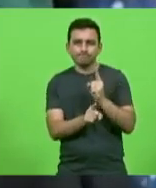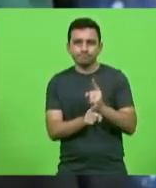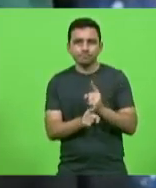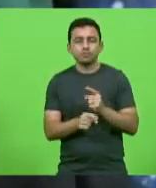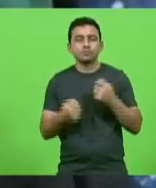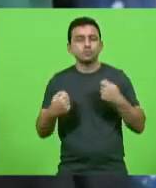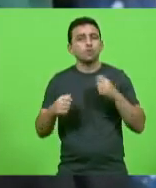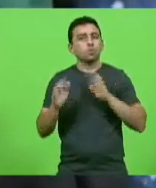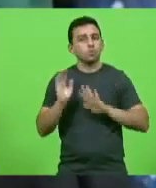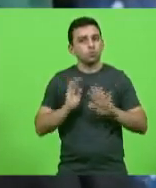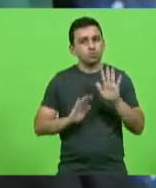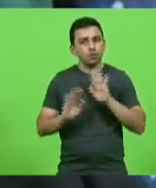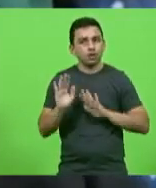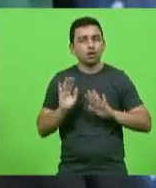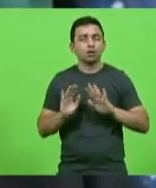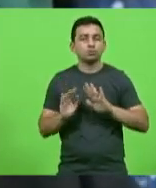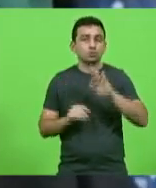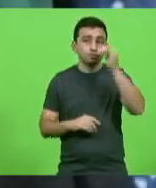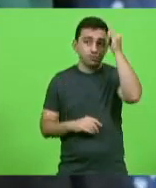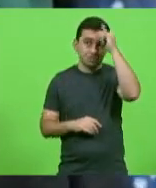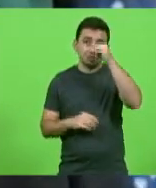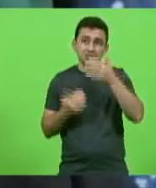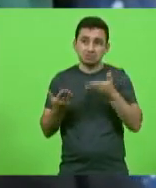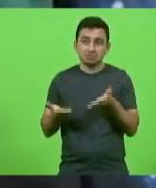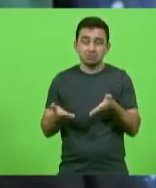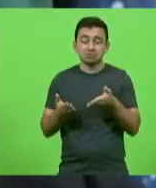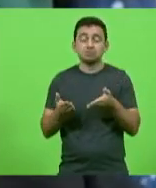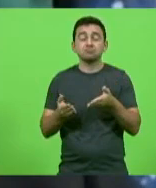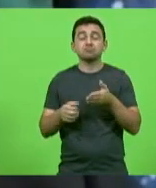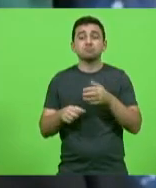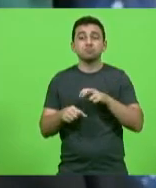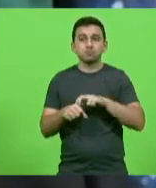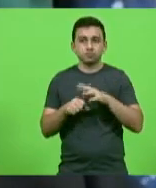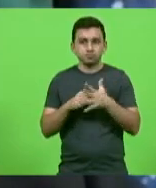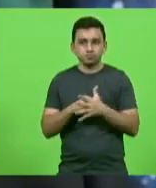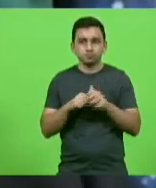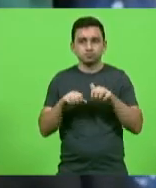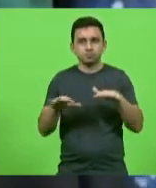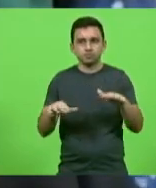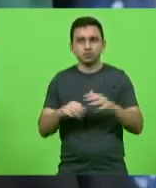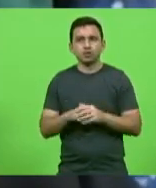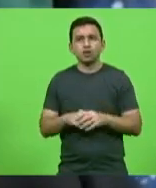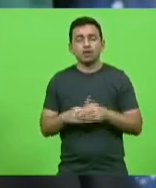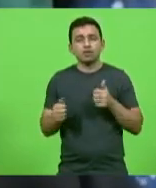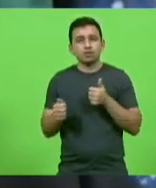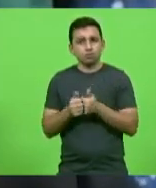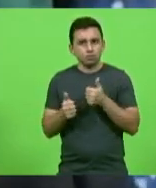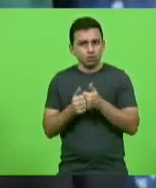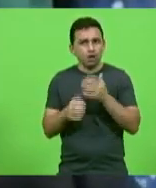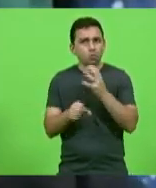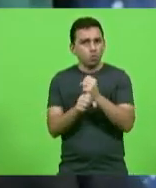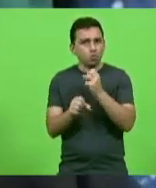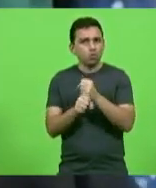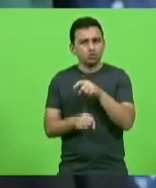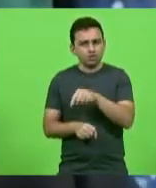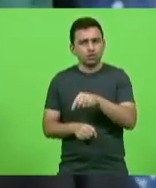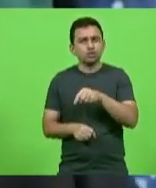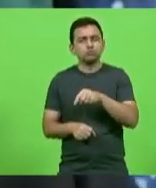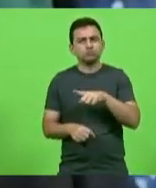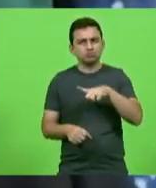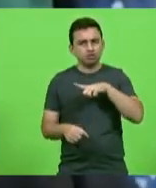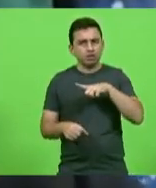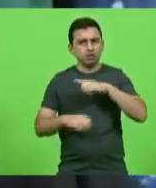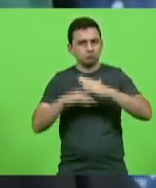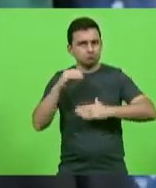cautela na condução de enfrentamento academia sempre o Tribunal de Contas logo botado desperdício e cuja